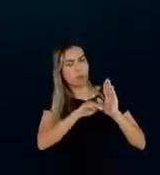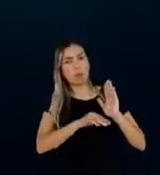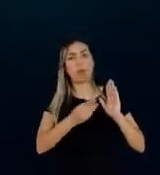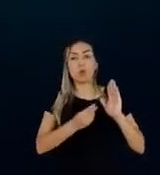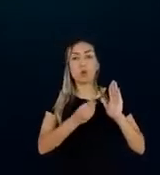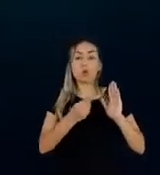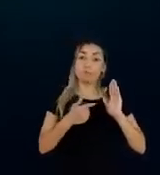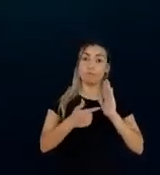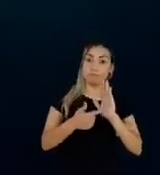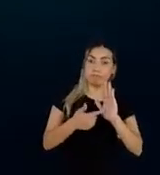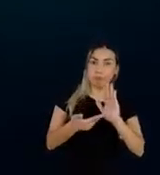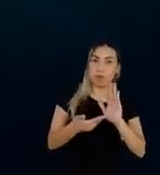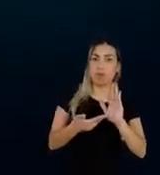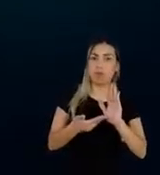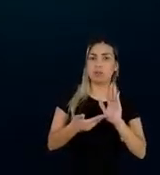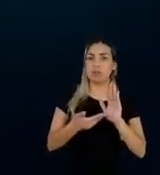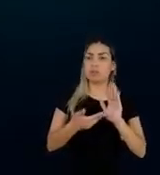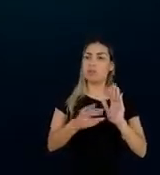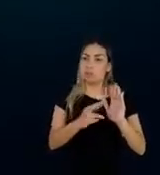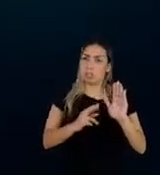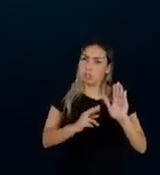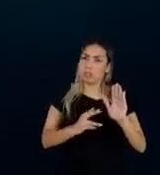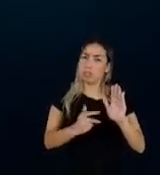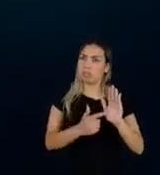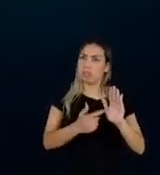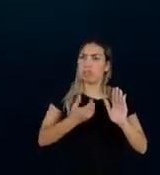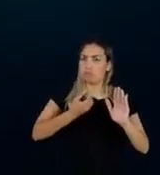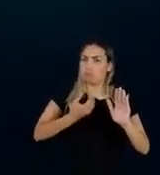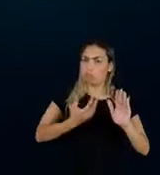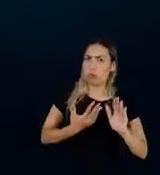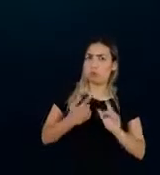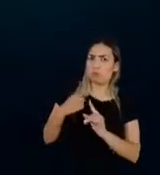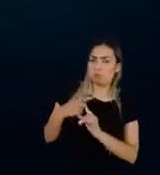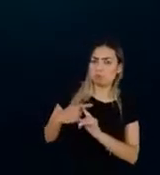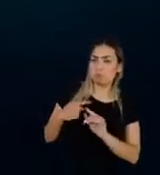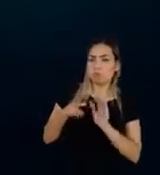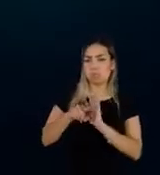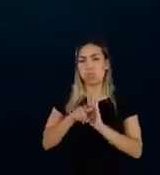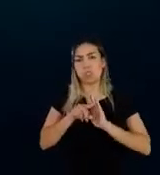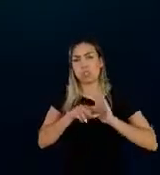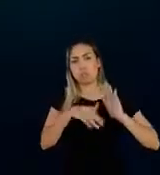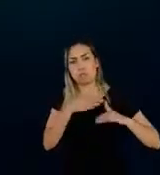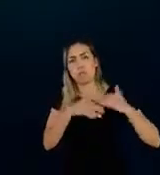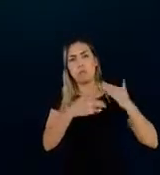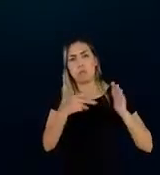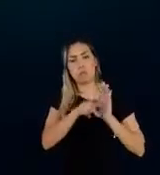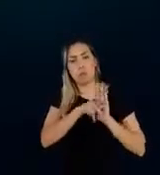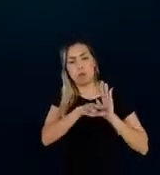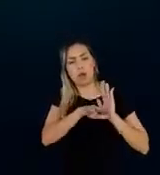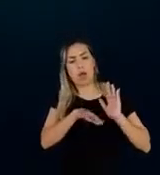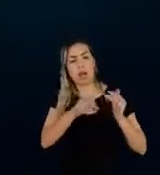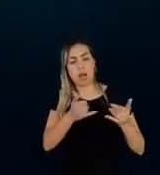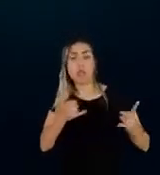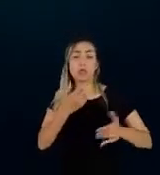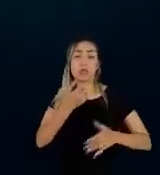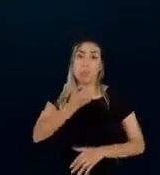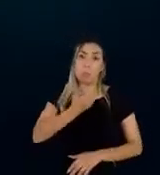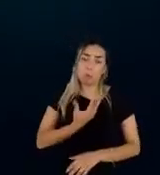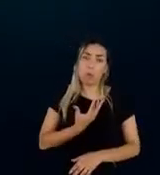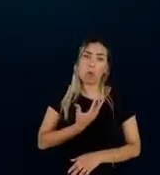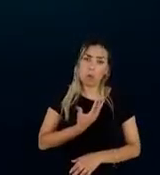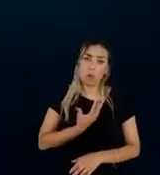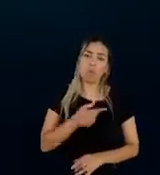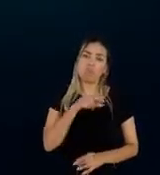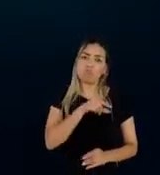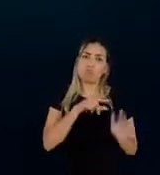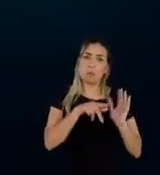nós temos tido resultados muito bons em termos de pesquisa e desenvolvimento do setor elétrico. Ele é, de fato, o programa de P&D,